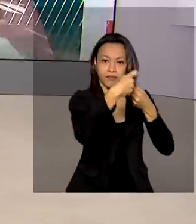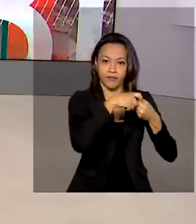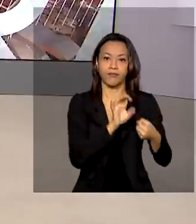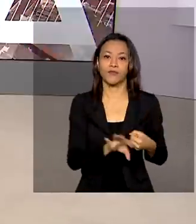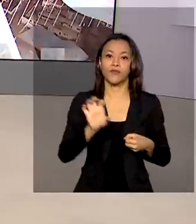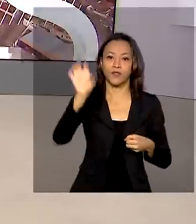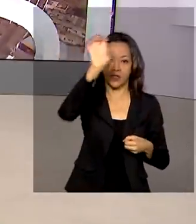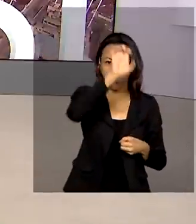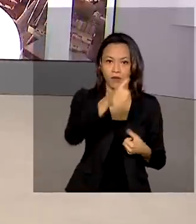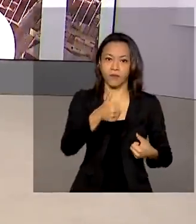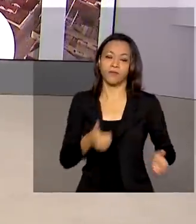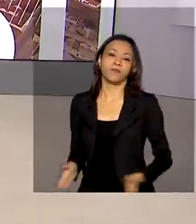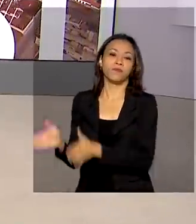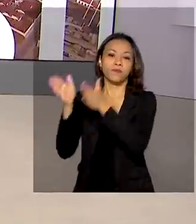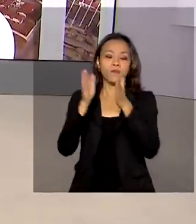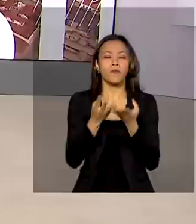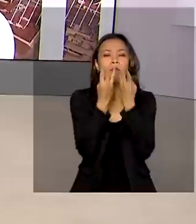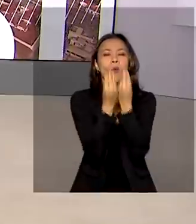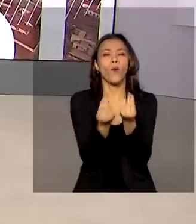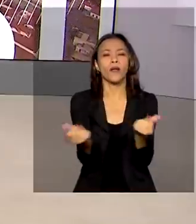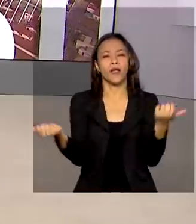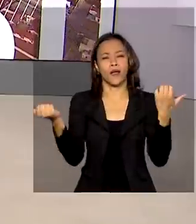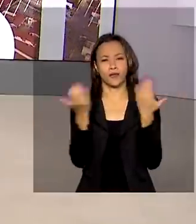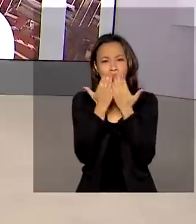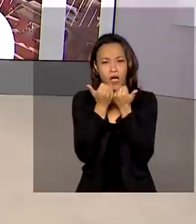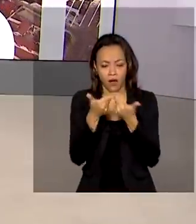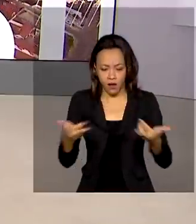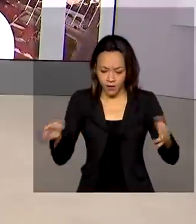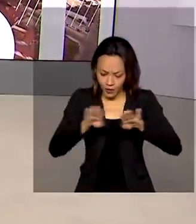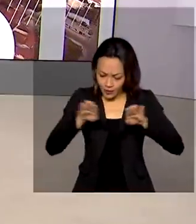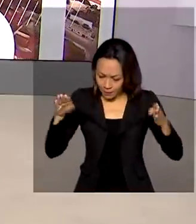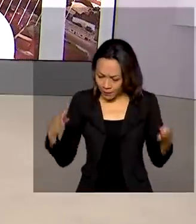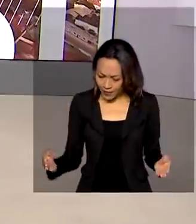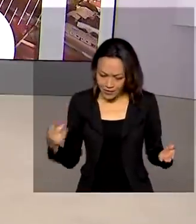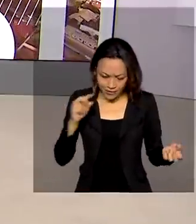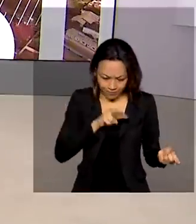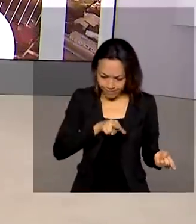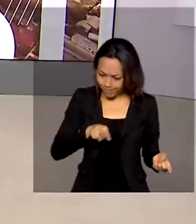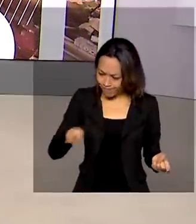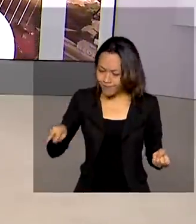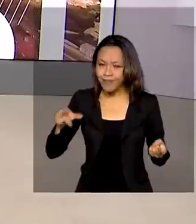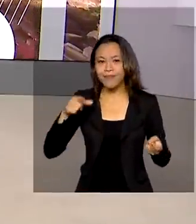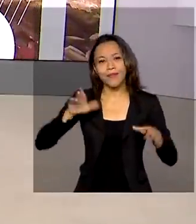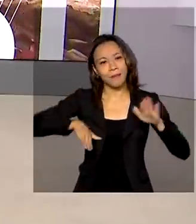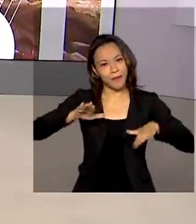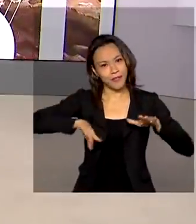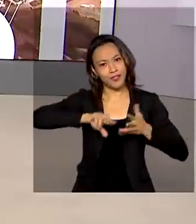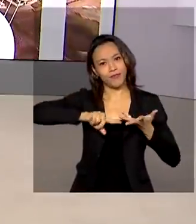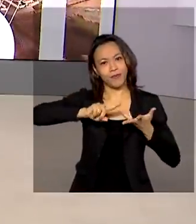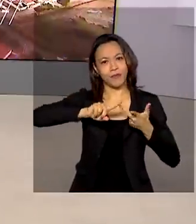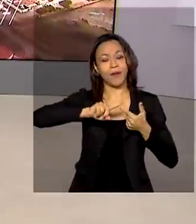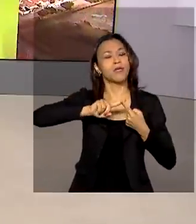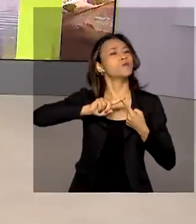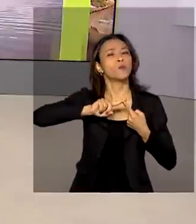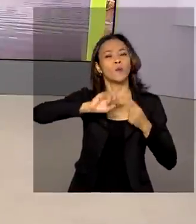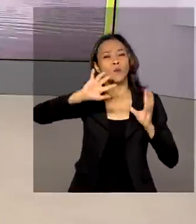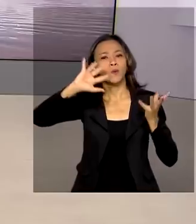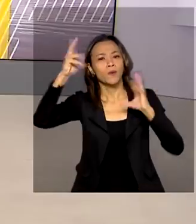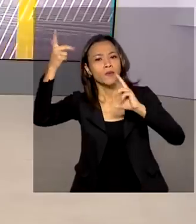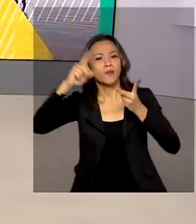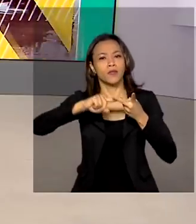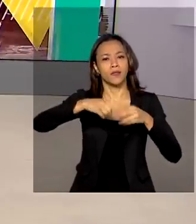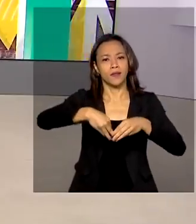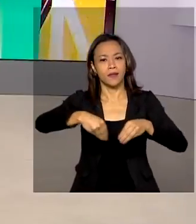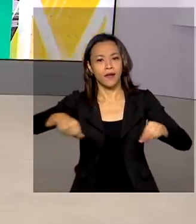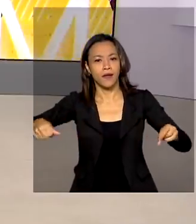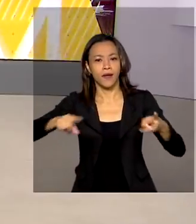a qualidade dos alimentos que estão na nossa mesa diariamente Depende de diversos fatores do clima da terra